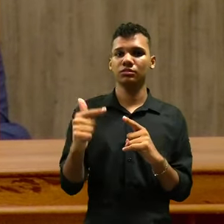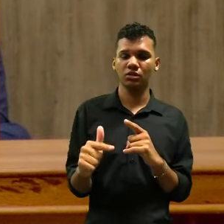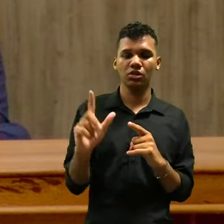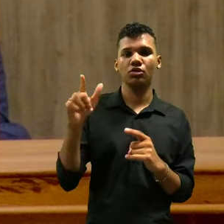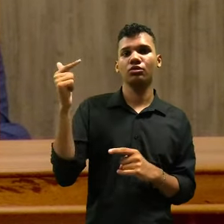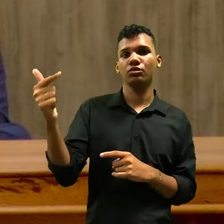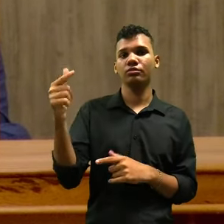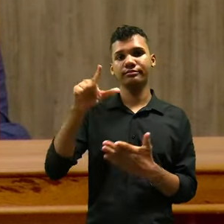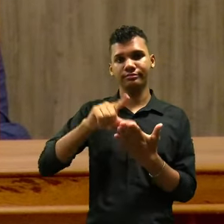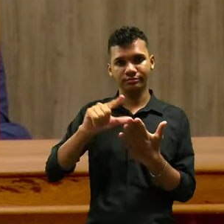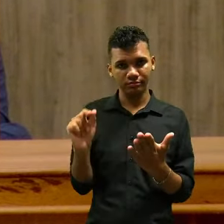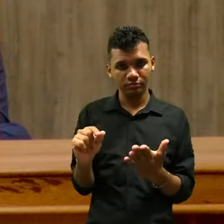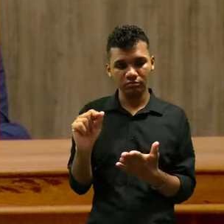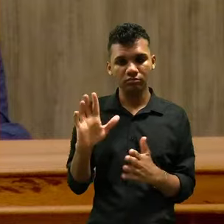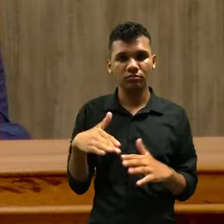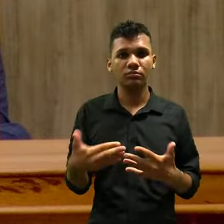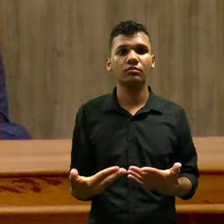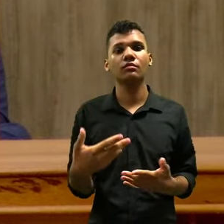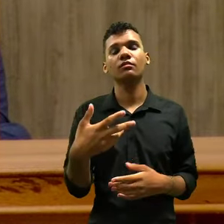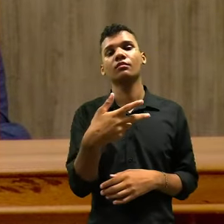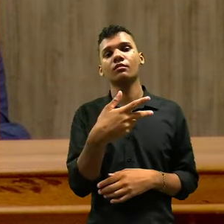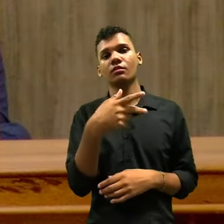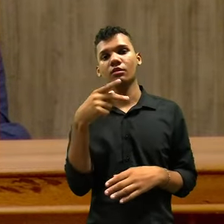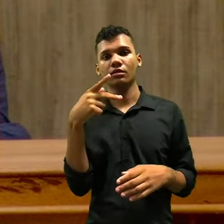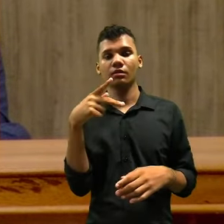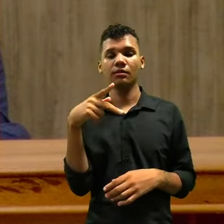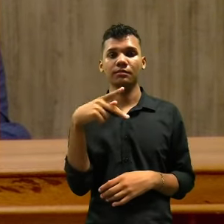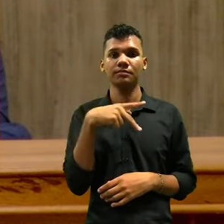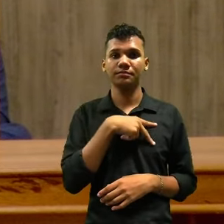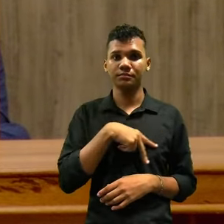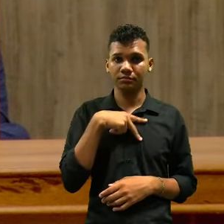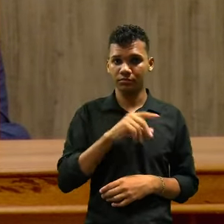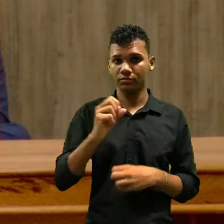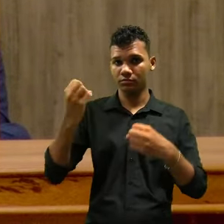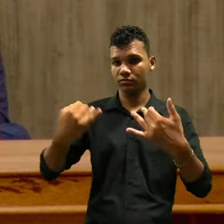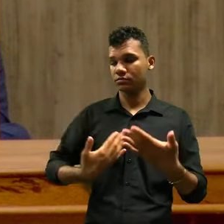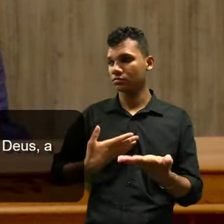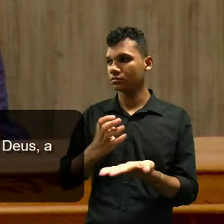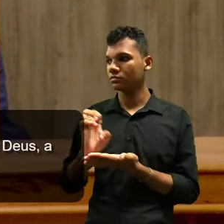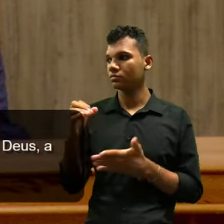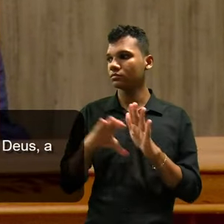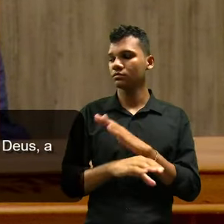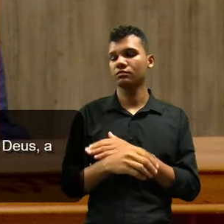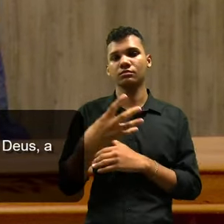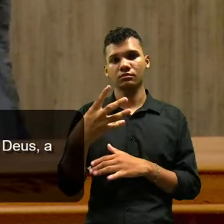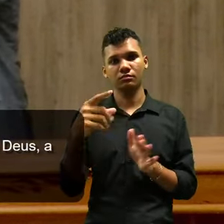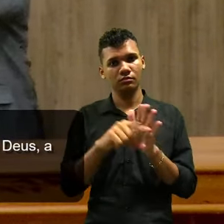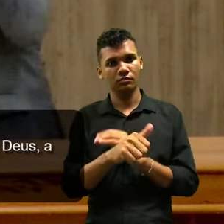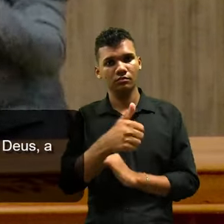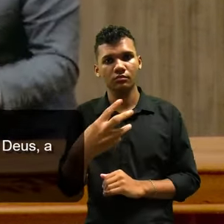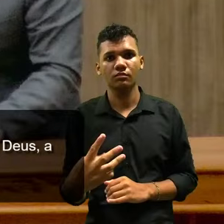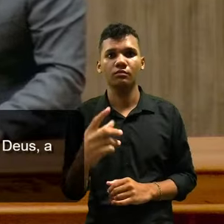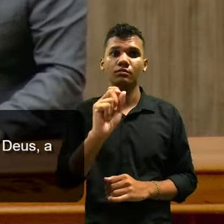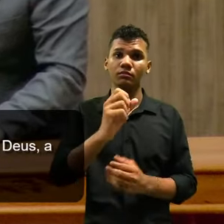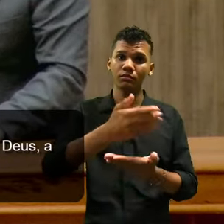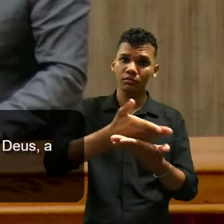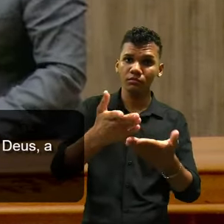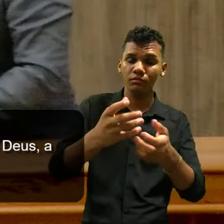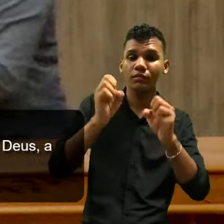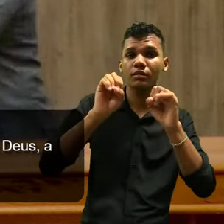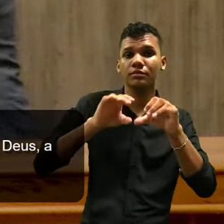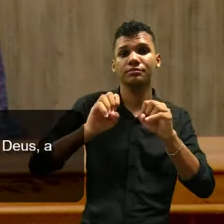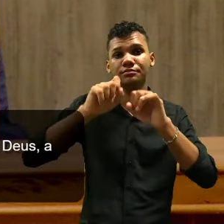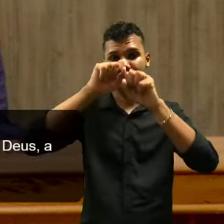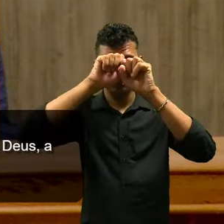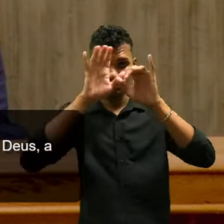opção Paulo diz olha o que Paulo diz em Efésios 4:13 ele deixa bem claro Olha aí